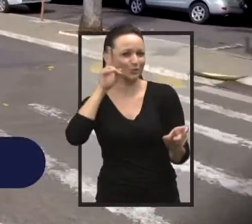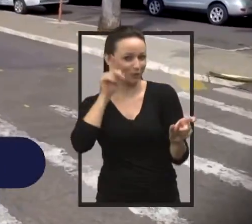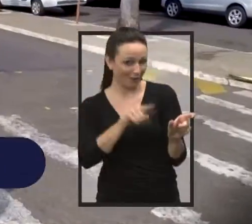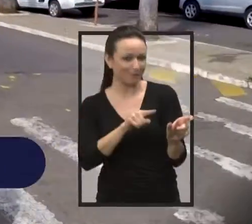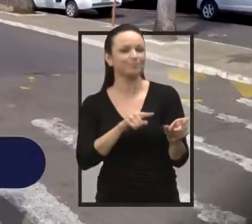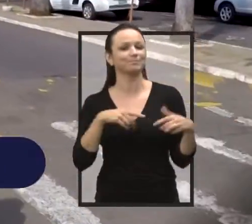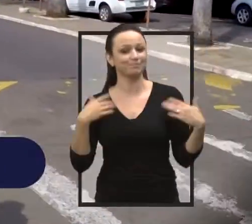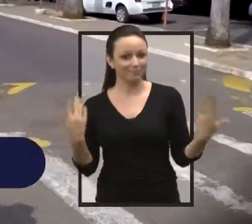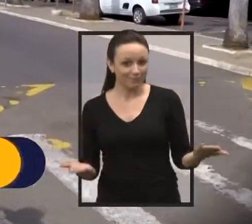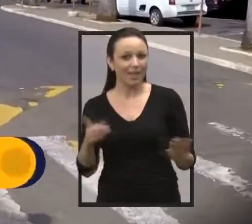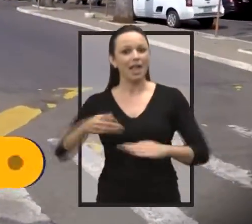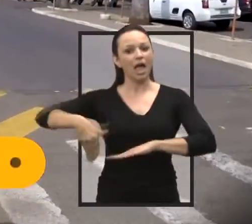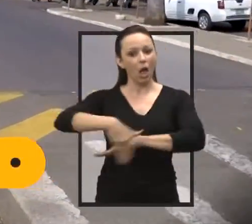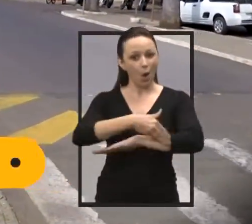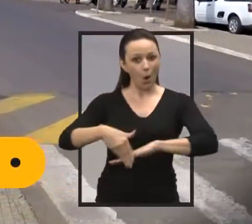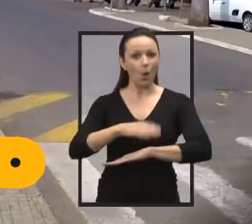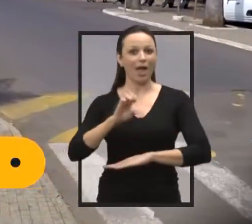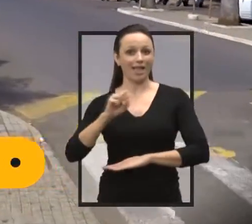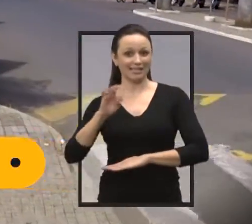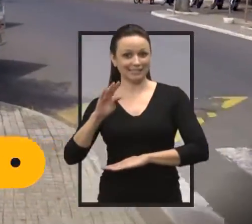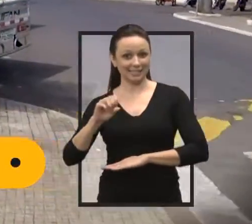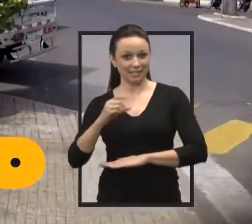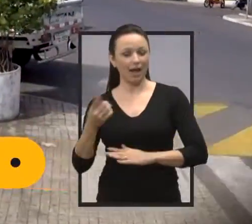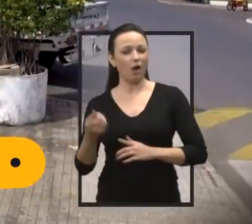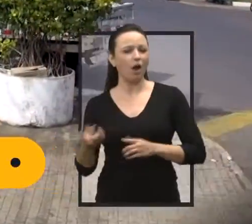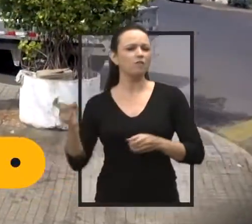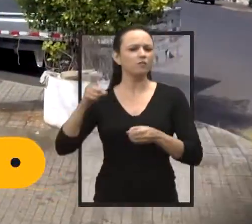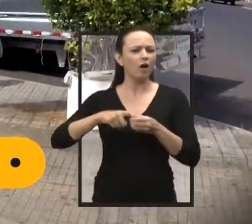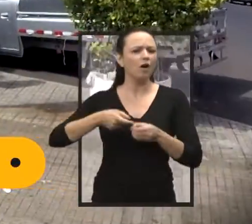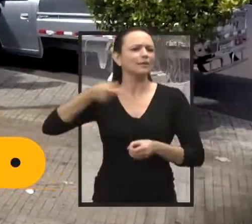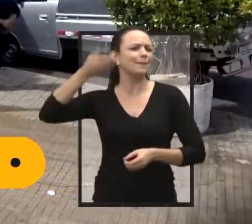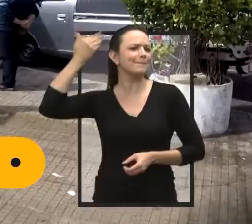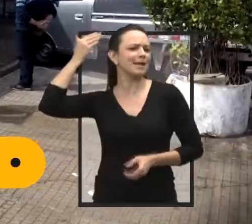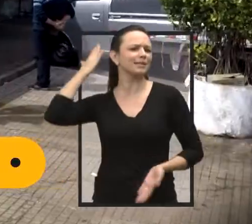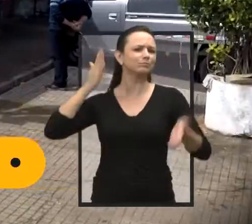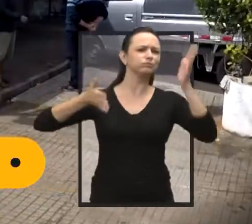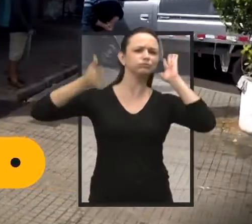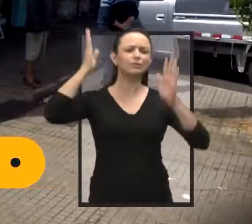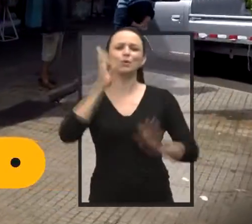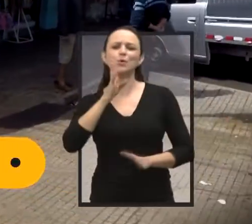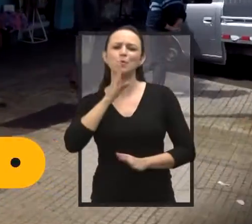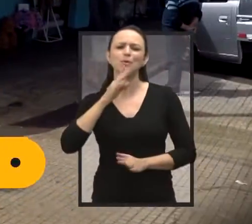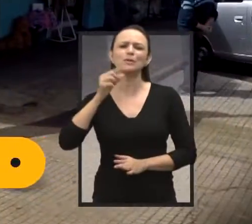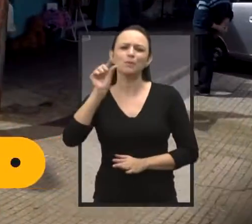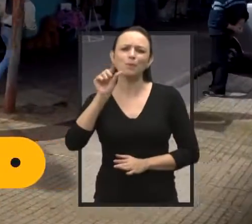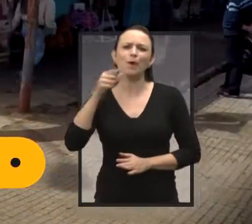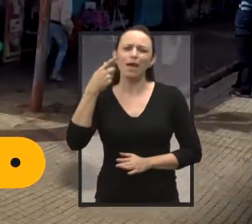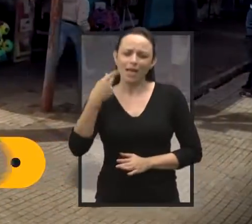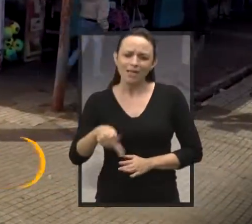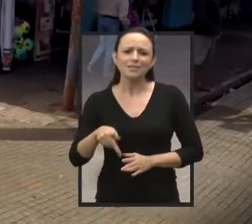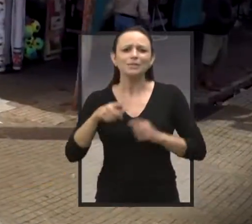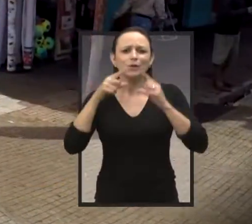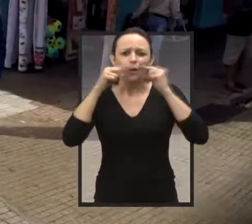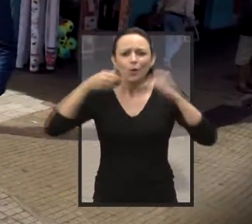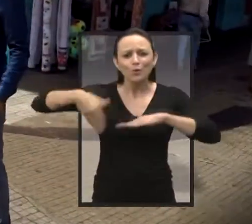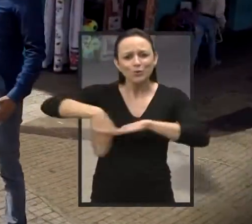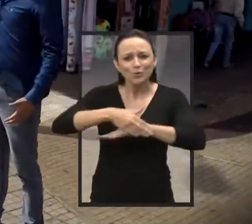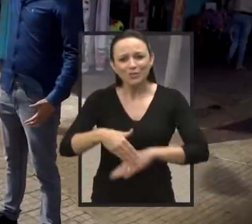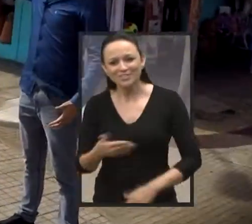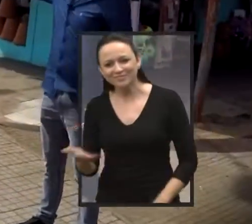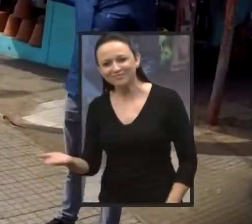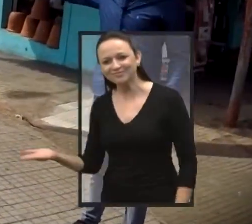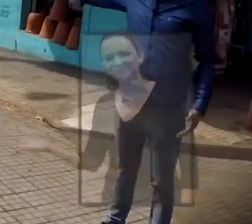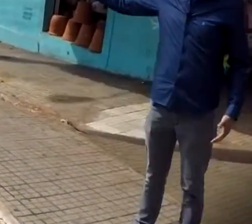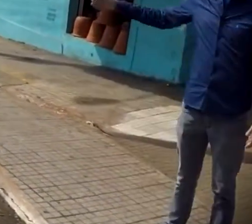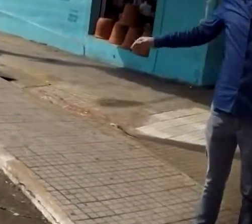história. E já que outrora esta foi a Rua da Estação, vamos embarcar rumo ao passado e conhecer um pouco mais da história de Jaú por sua